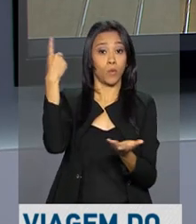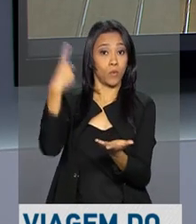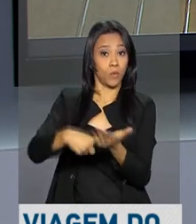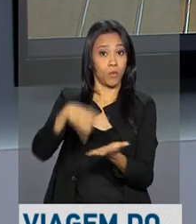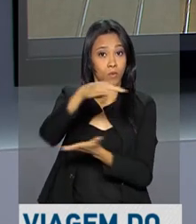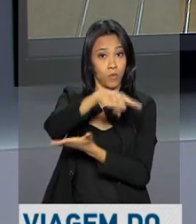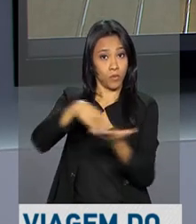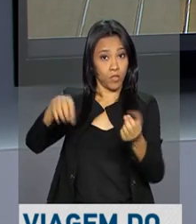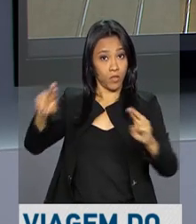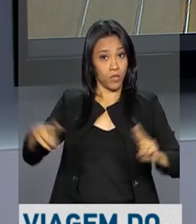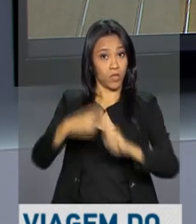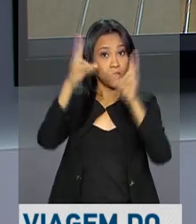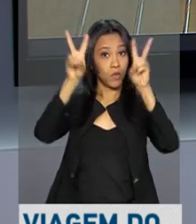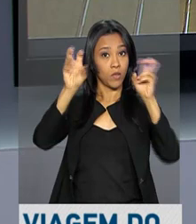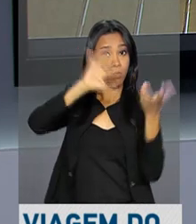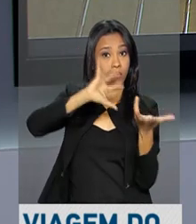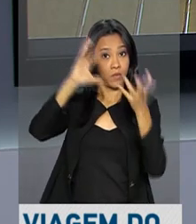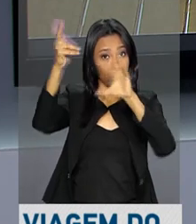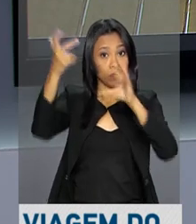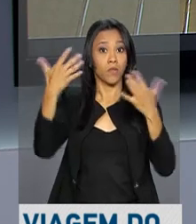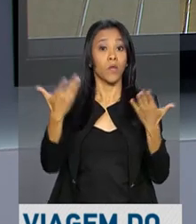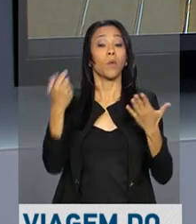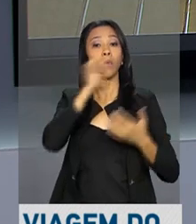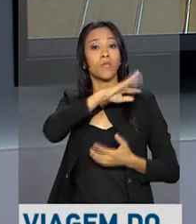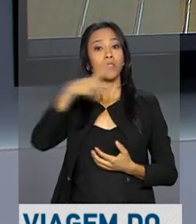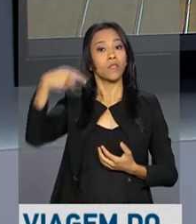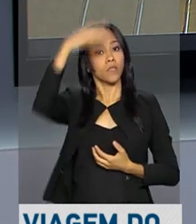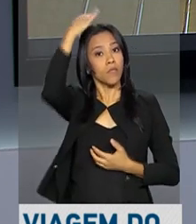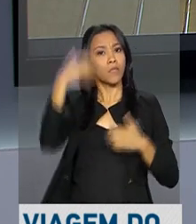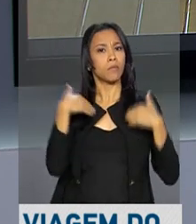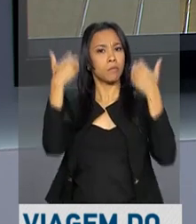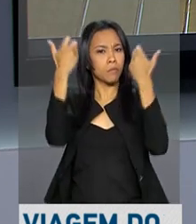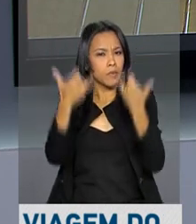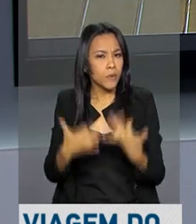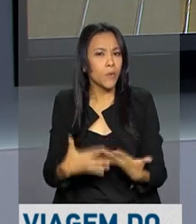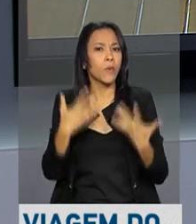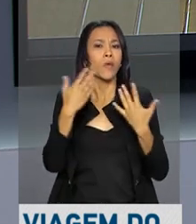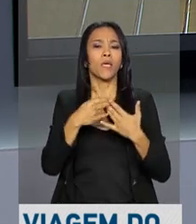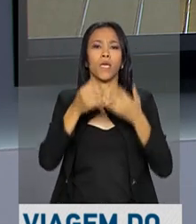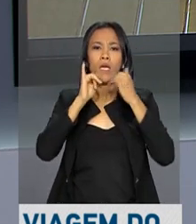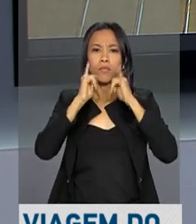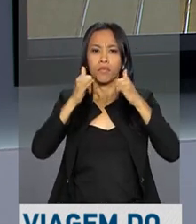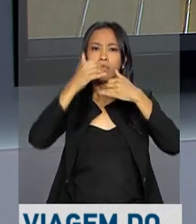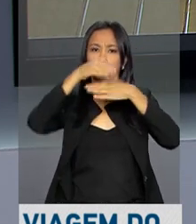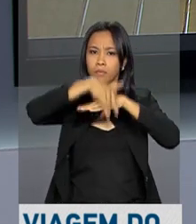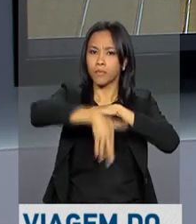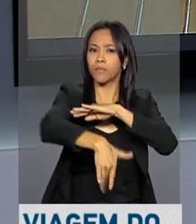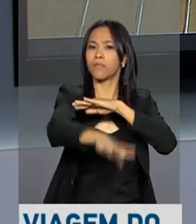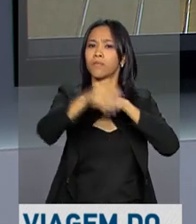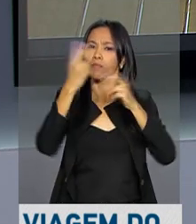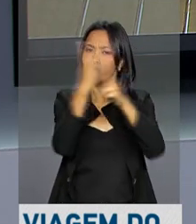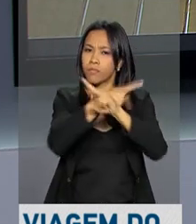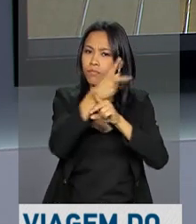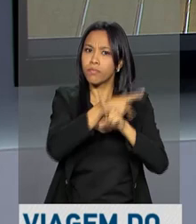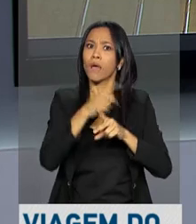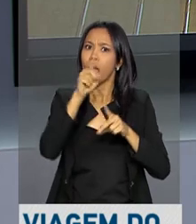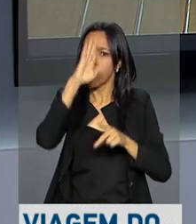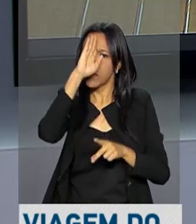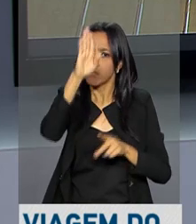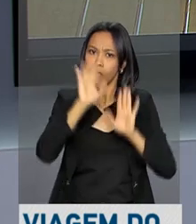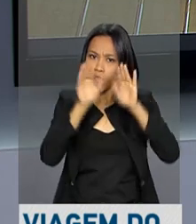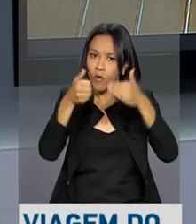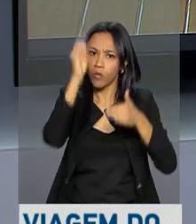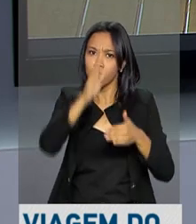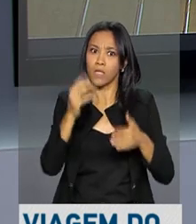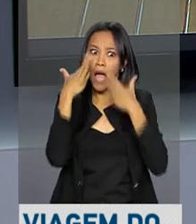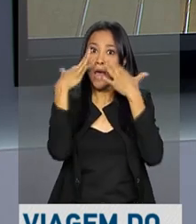sobre mudança climática. O presidente explicou que a energia limpa é prioridade para o país e que está atento ao